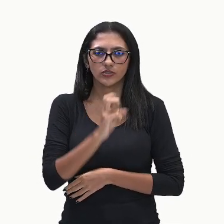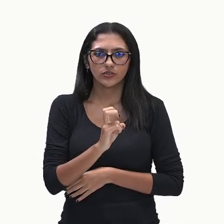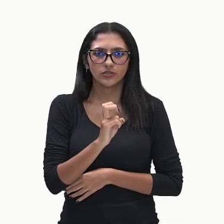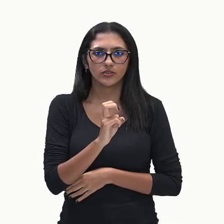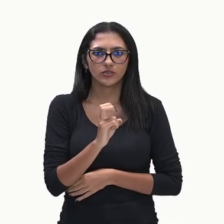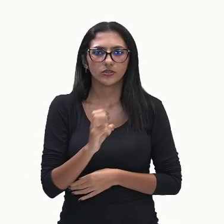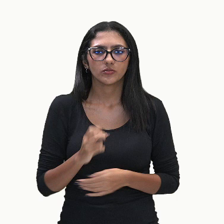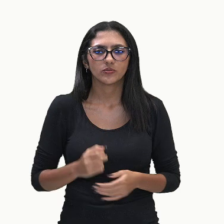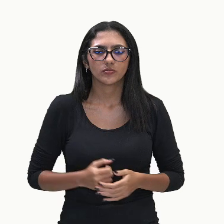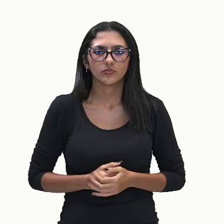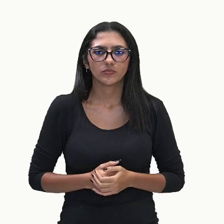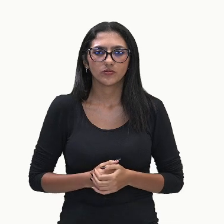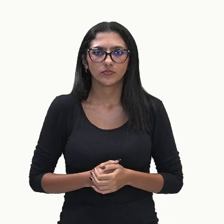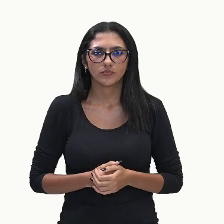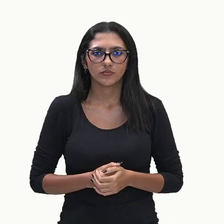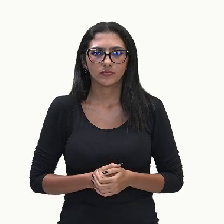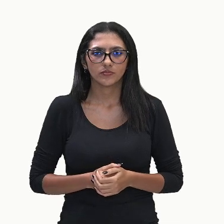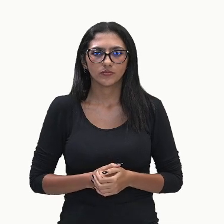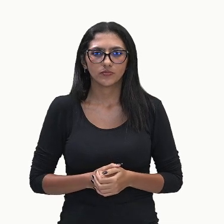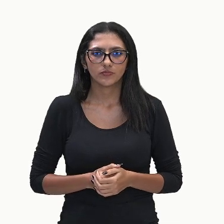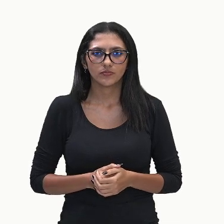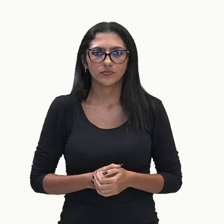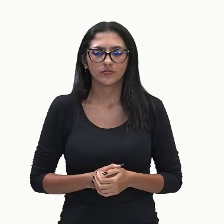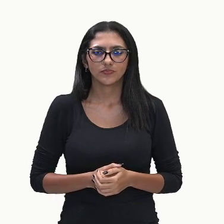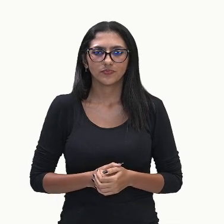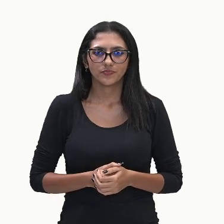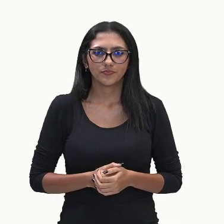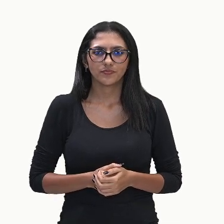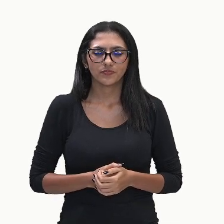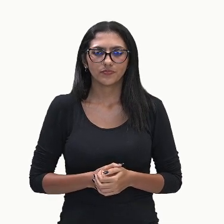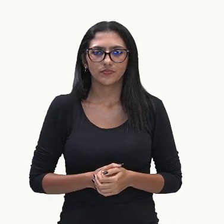490,625. Opa, só organizar aqui.